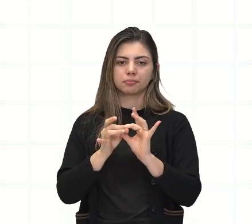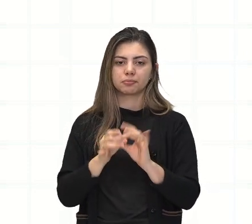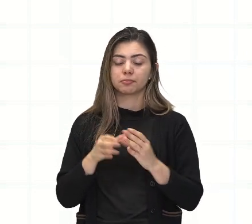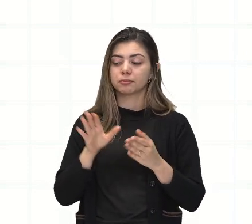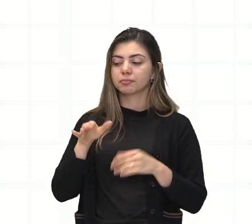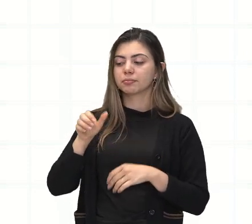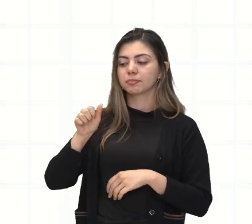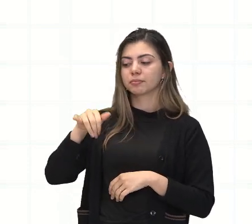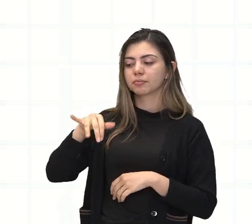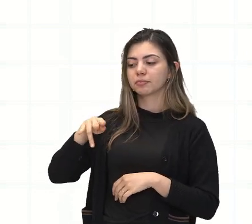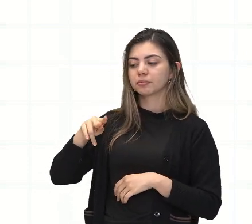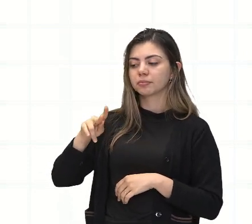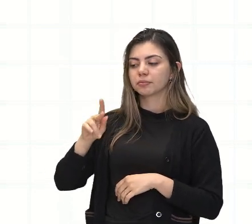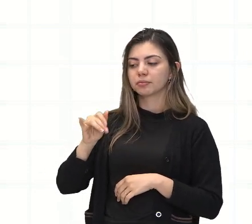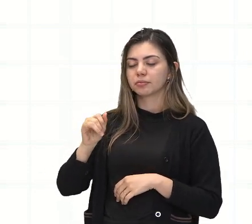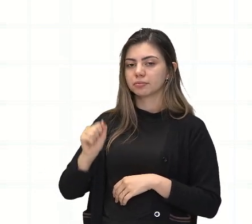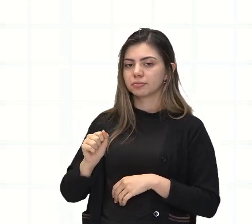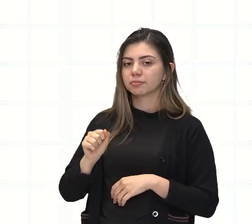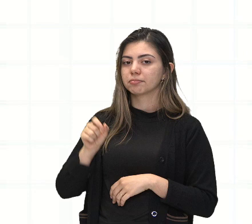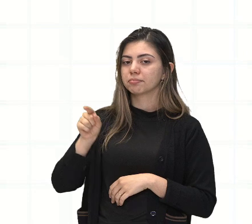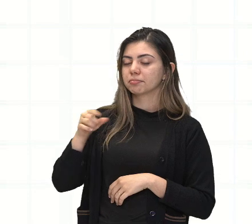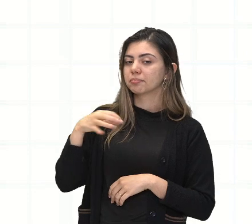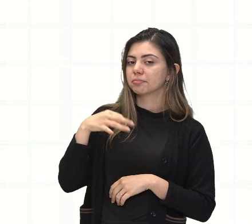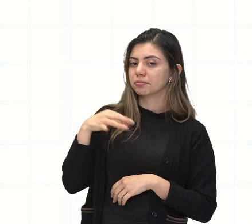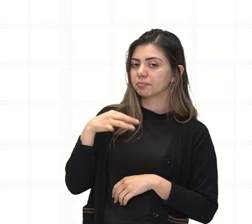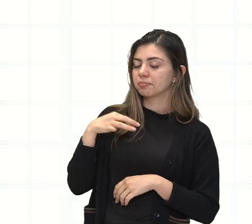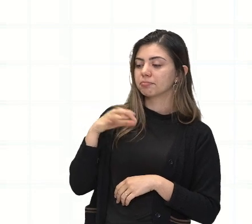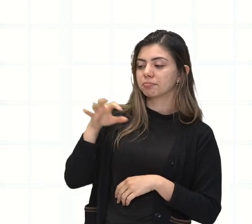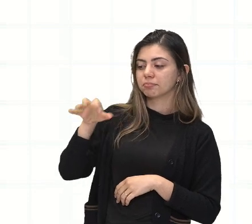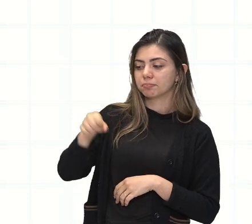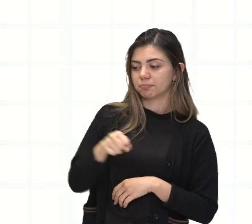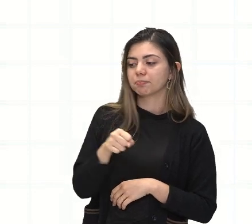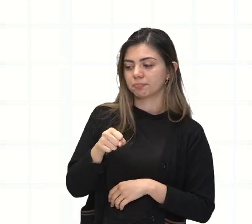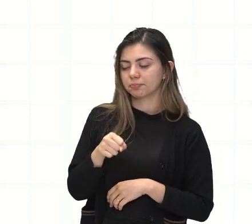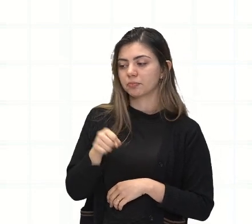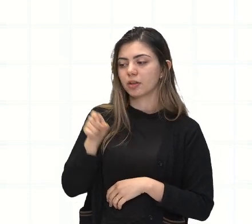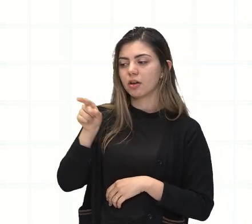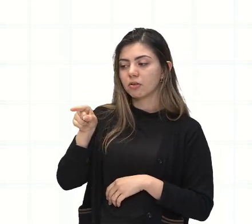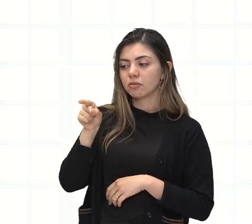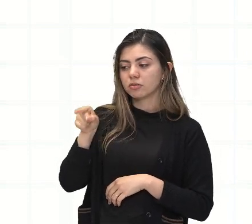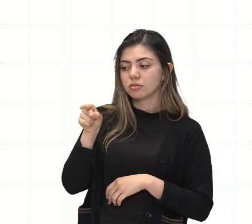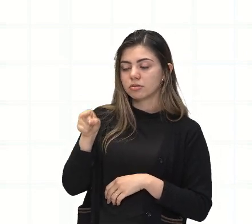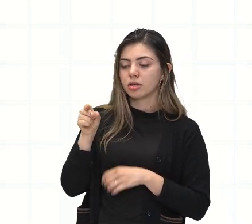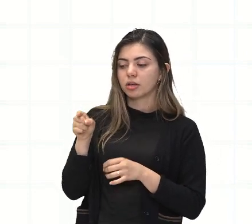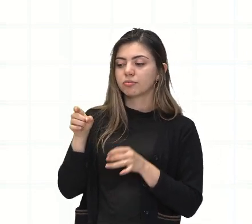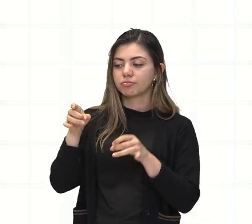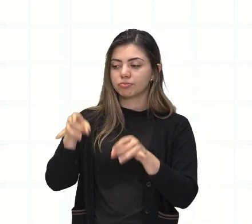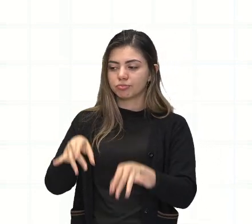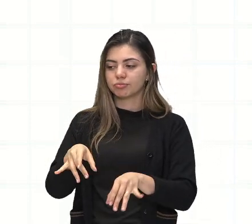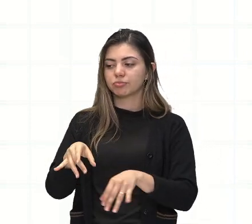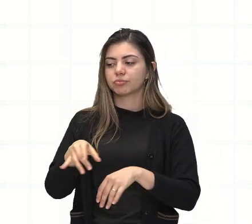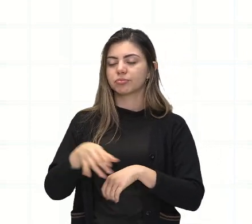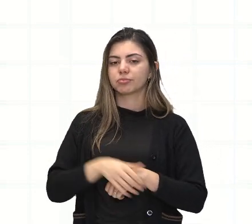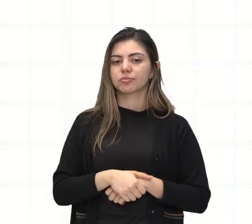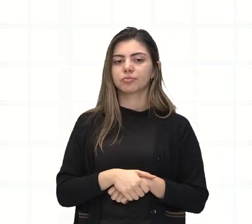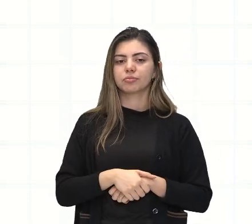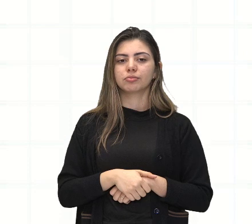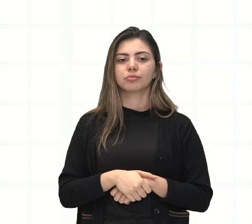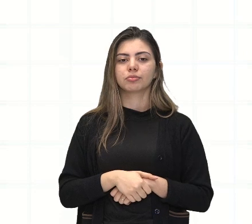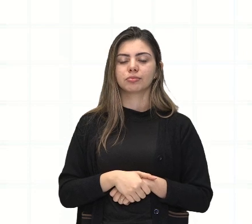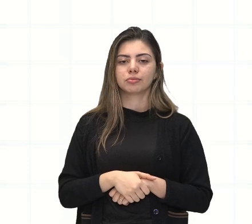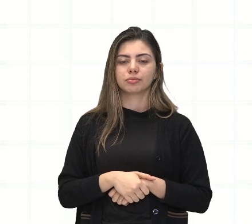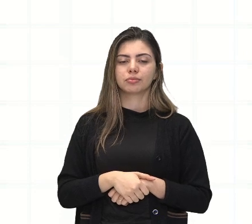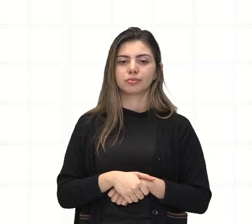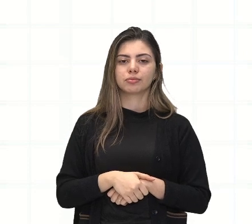Aninha, pegue a blusa que você deixou